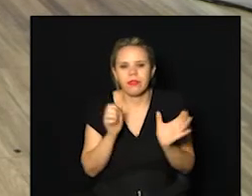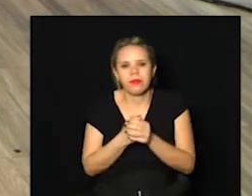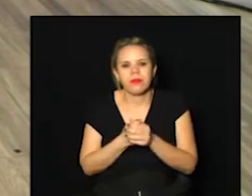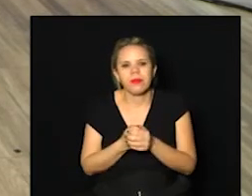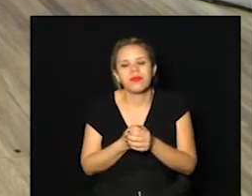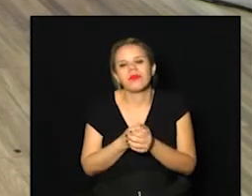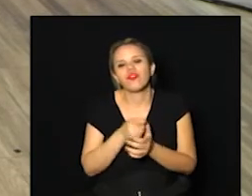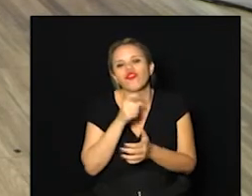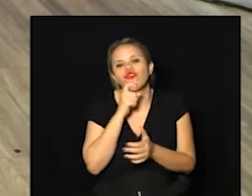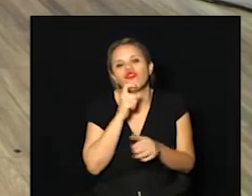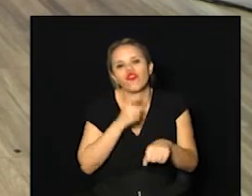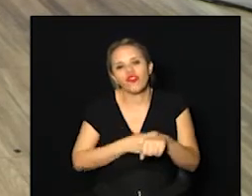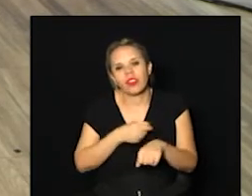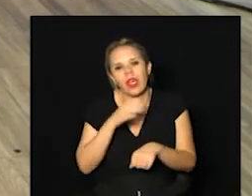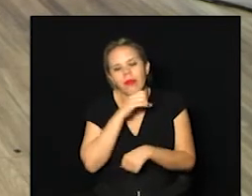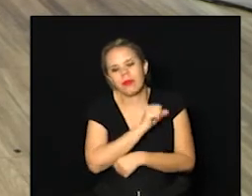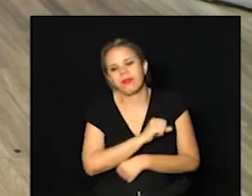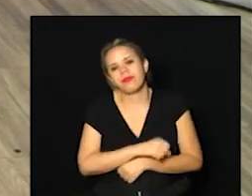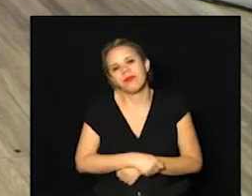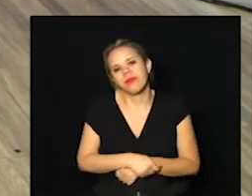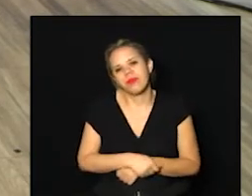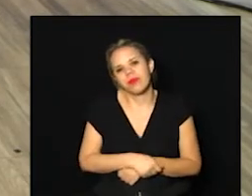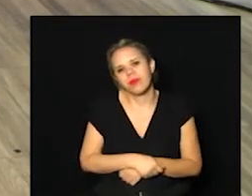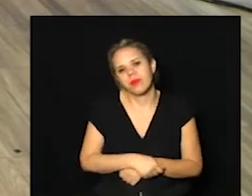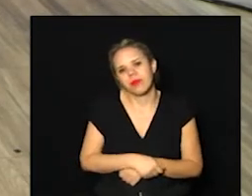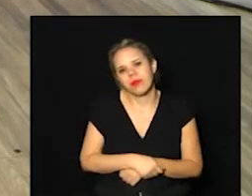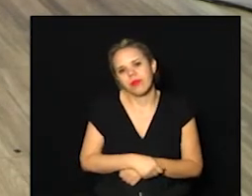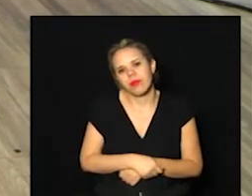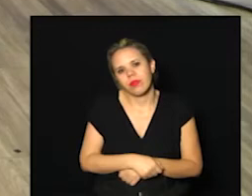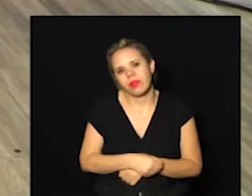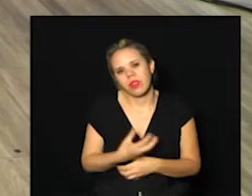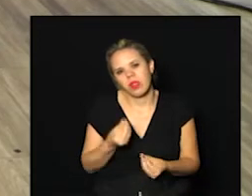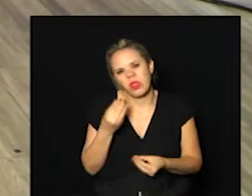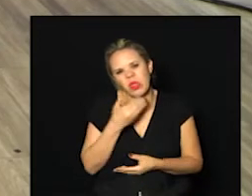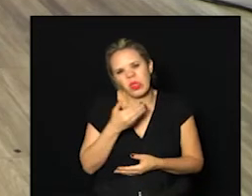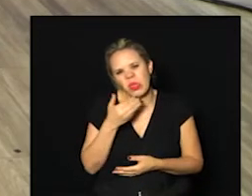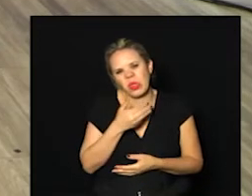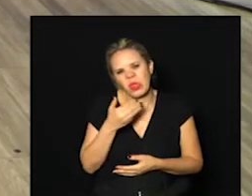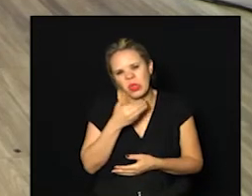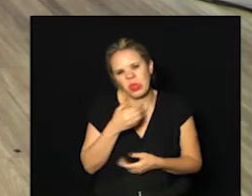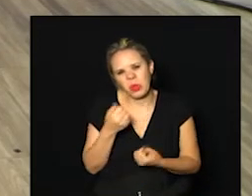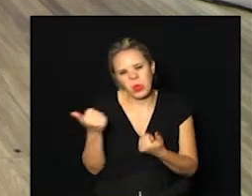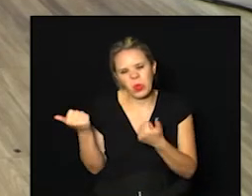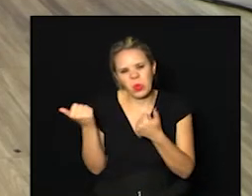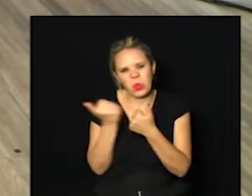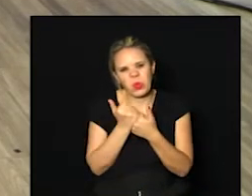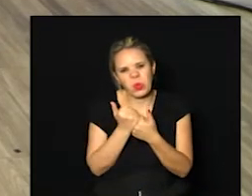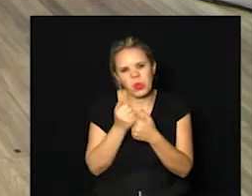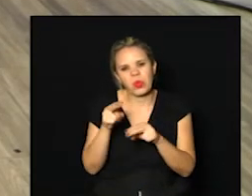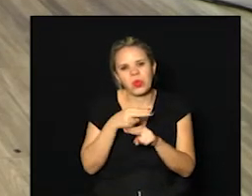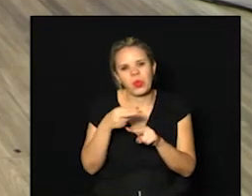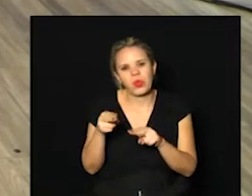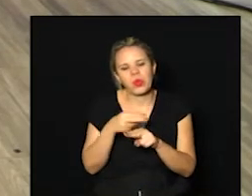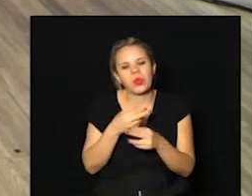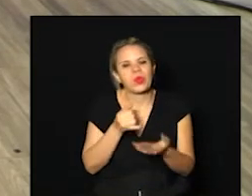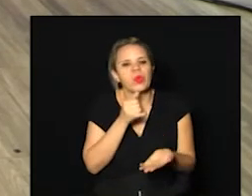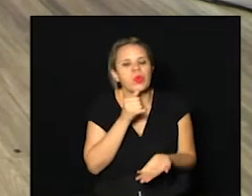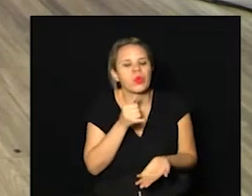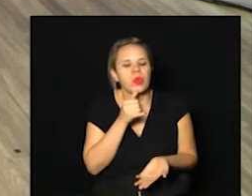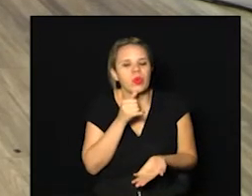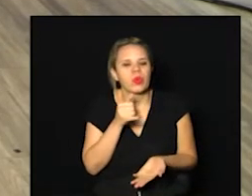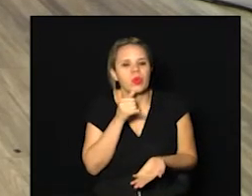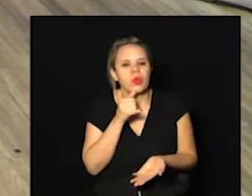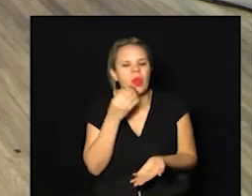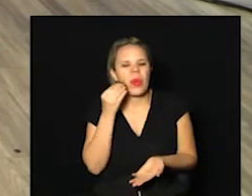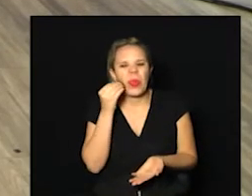ou no congelador para ficar ainda mais rápida. É uma receita que é muito doce, Michel. Eu preciso substituir o chocolate ao leite, por exemplo, por um